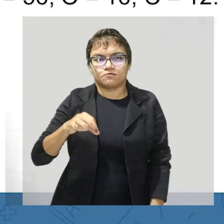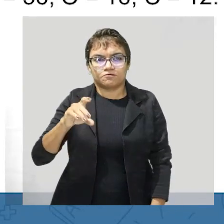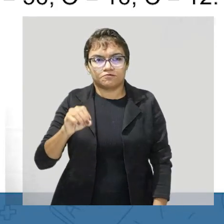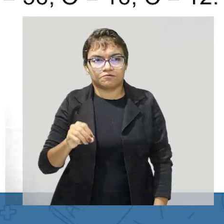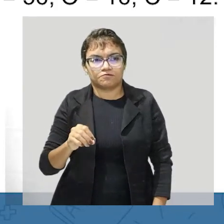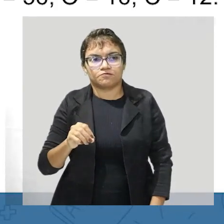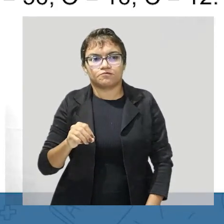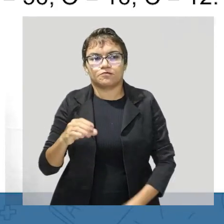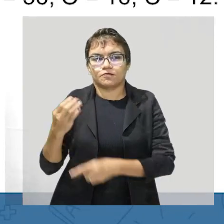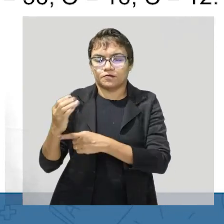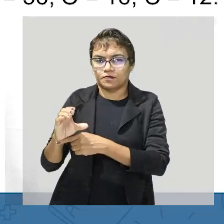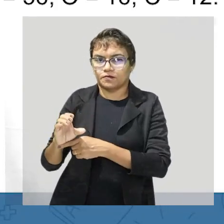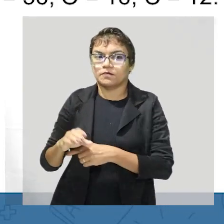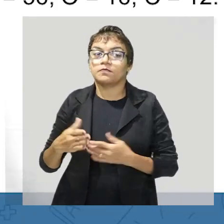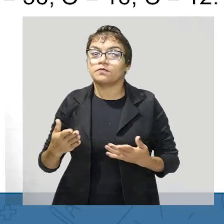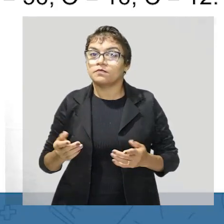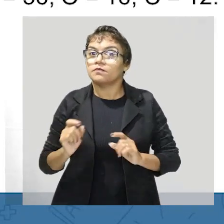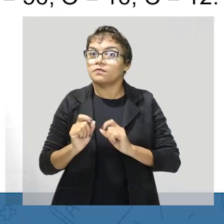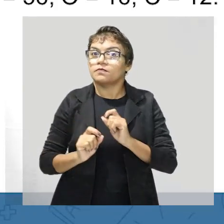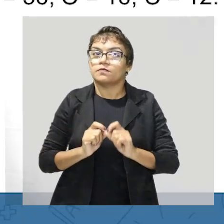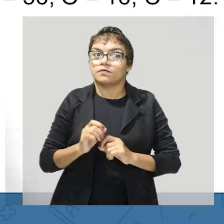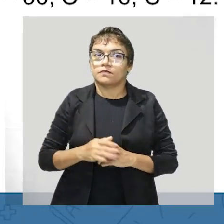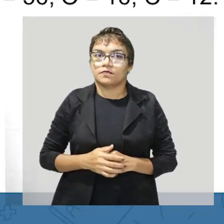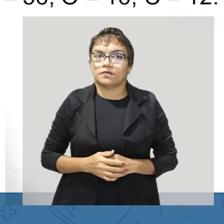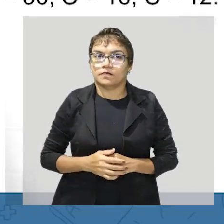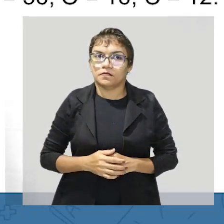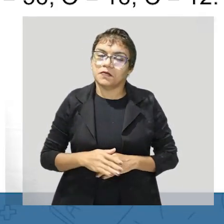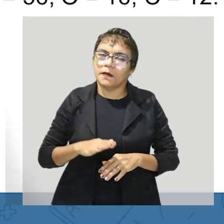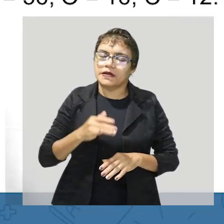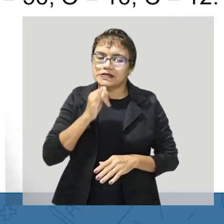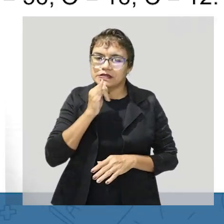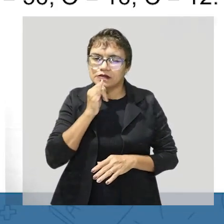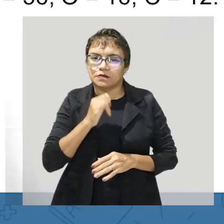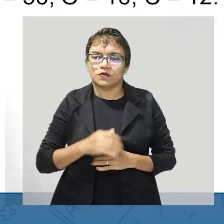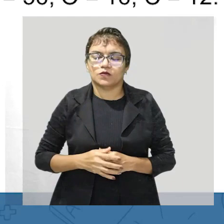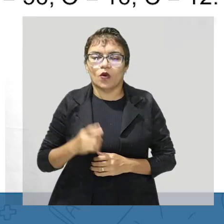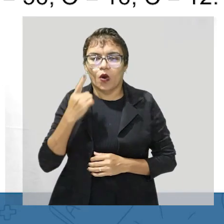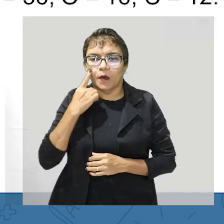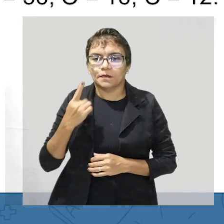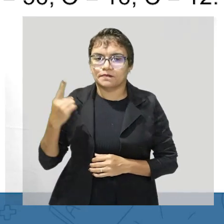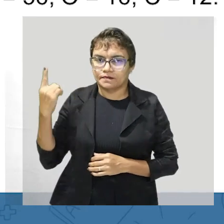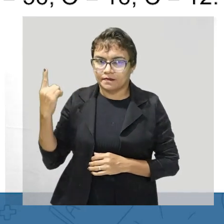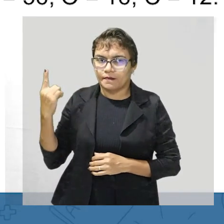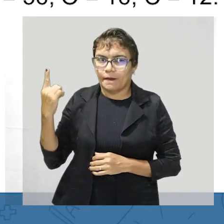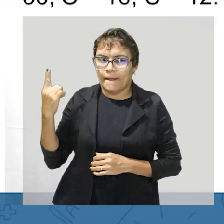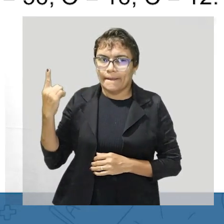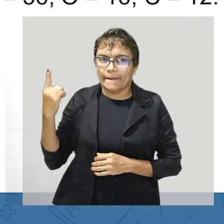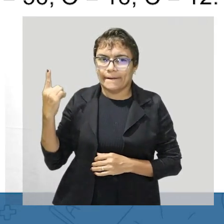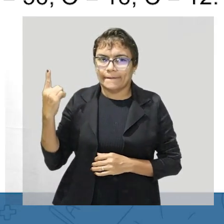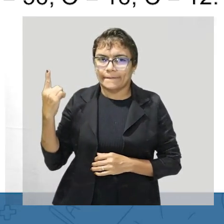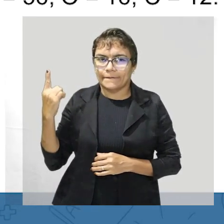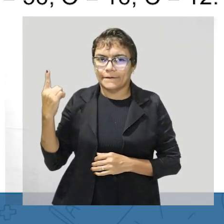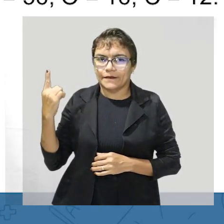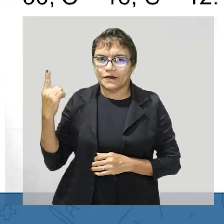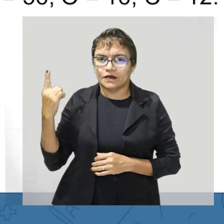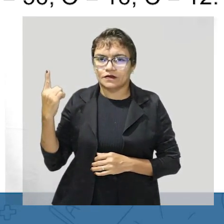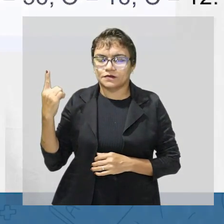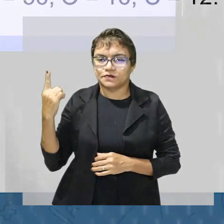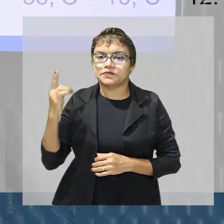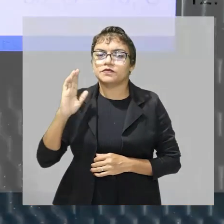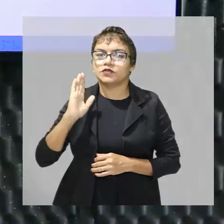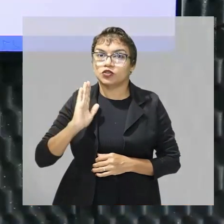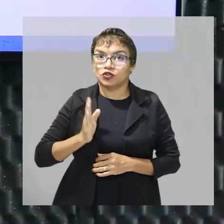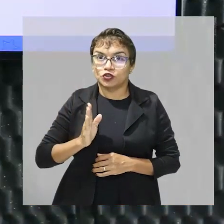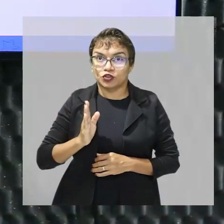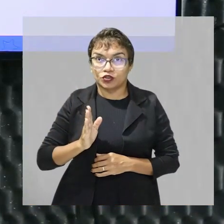está devidamente balanceada. Então, a sua proporcionalidade ela já